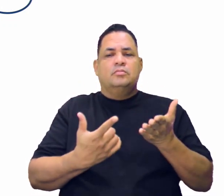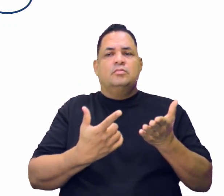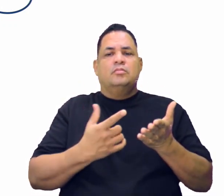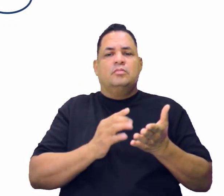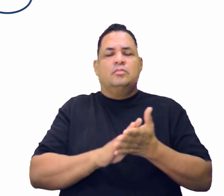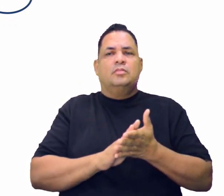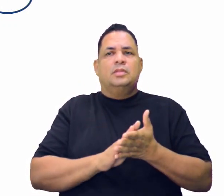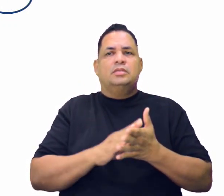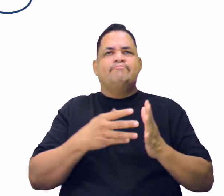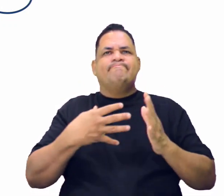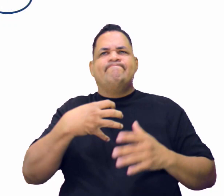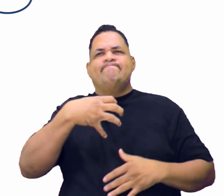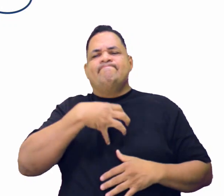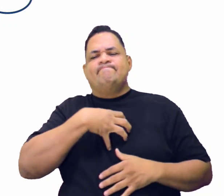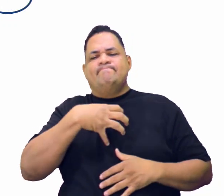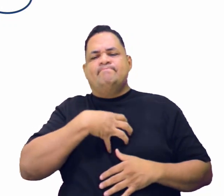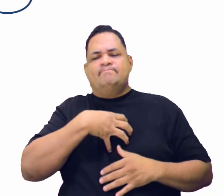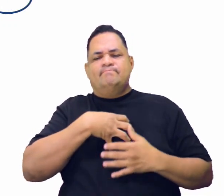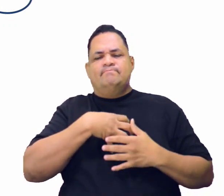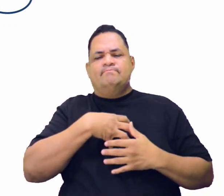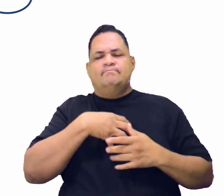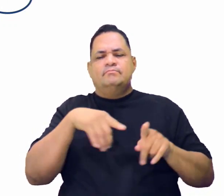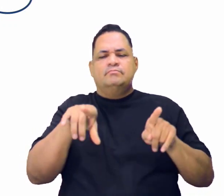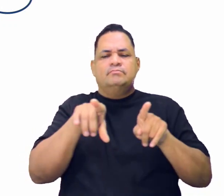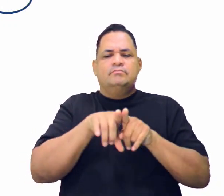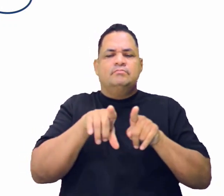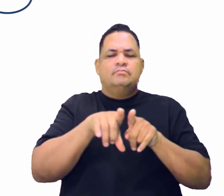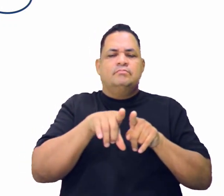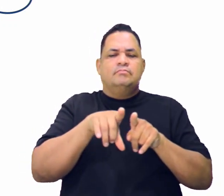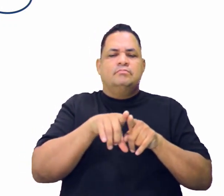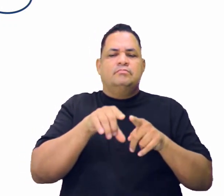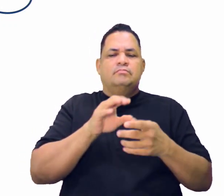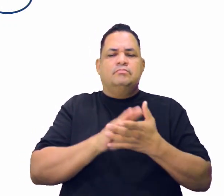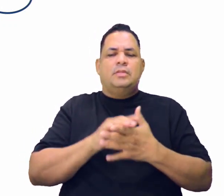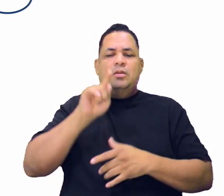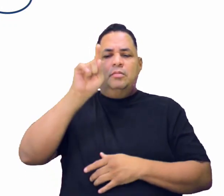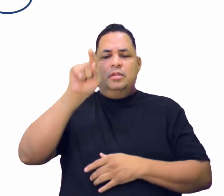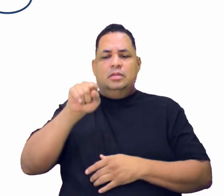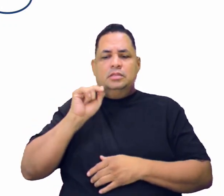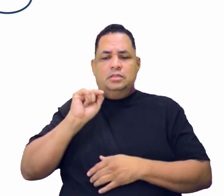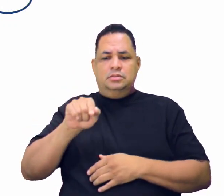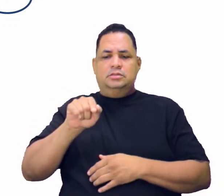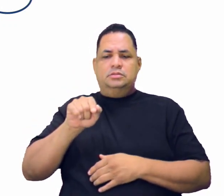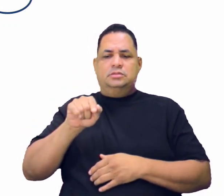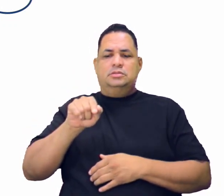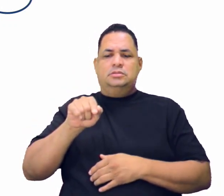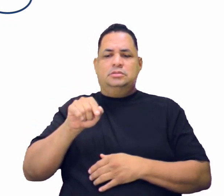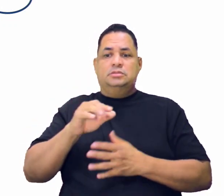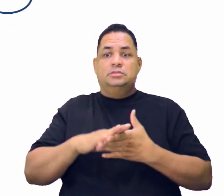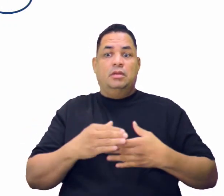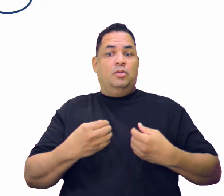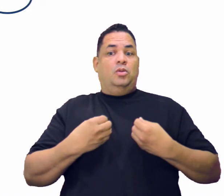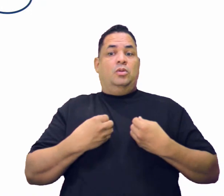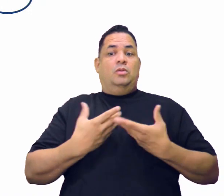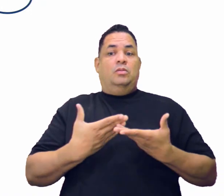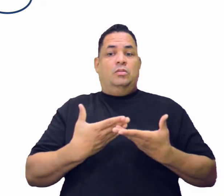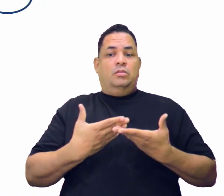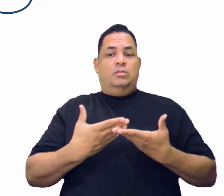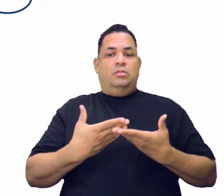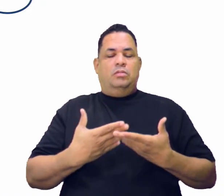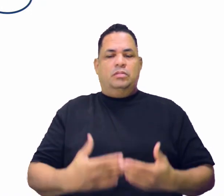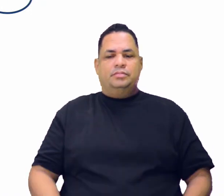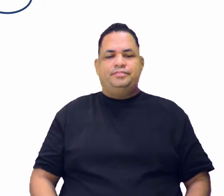expressar algo, um sentimento. Aí vai ser o quê? Uma interjeição, né? É de surpresa. Então, ele pode